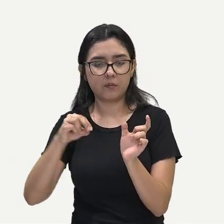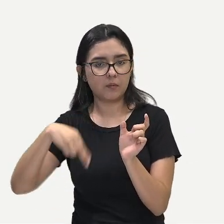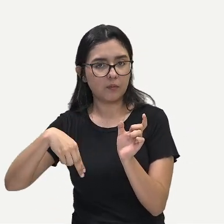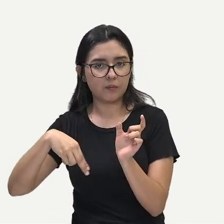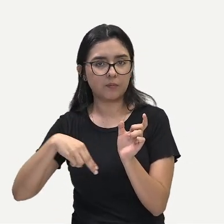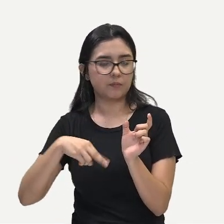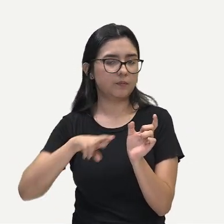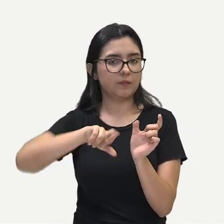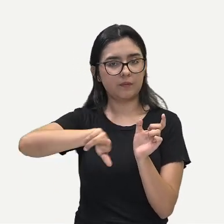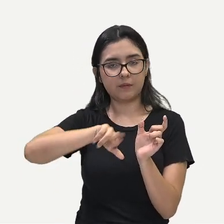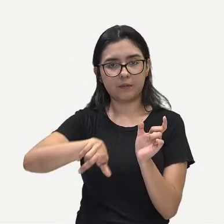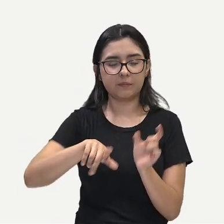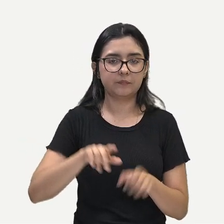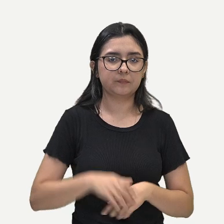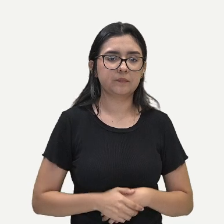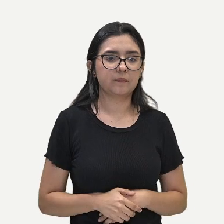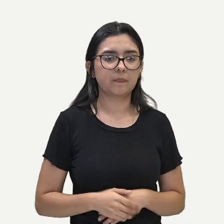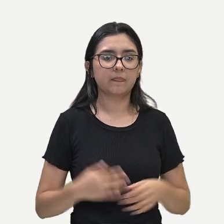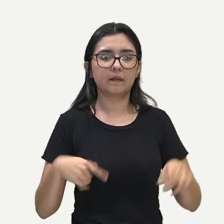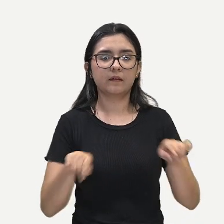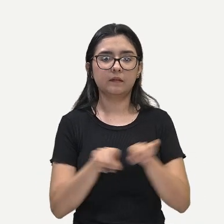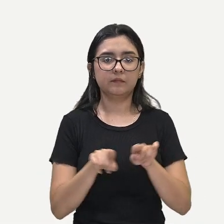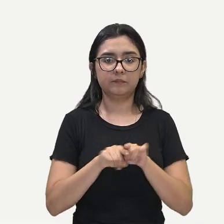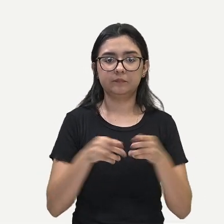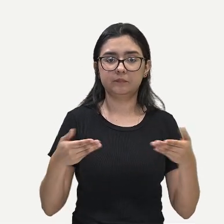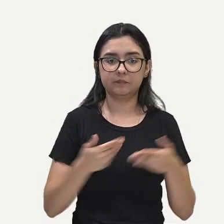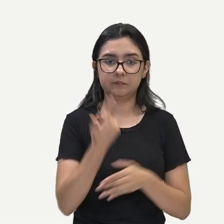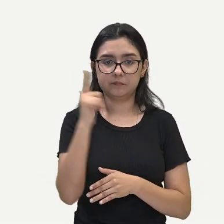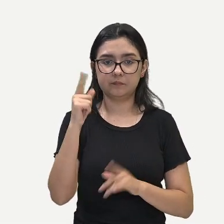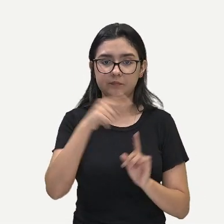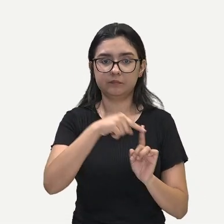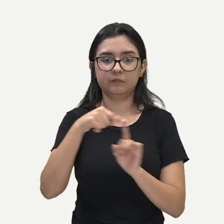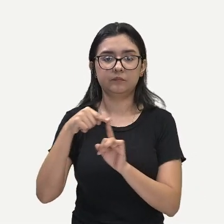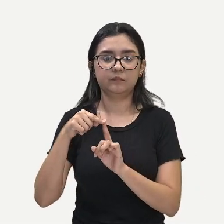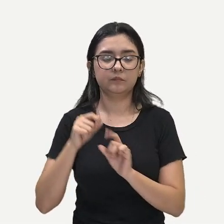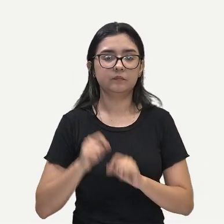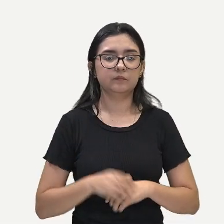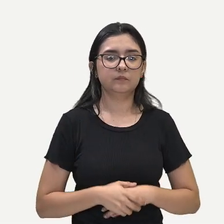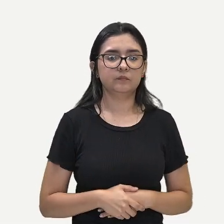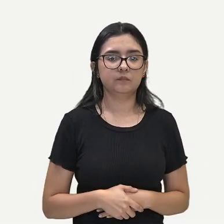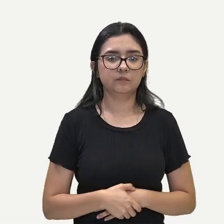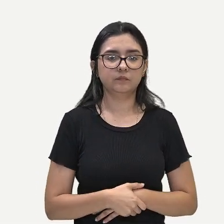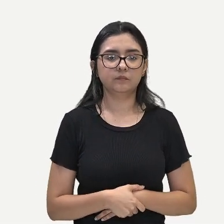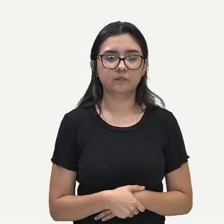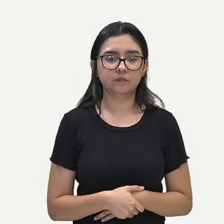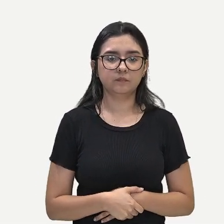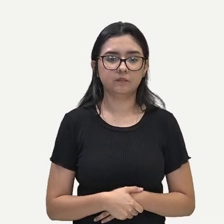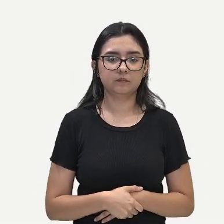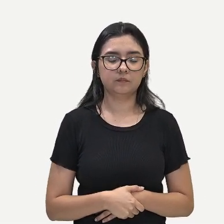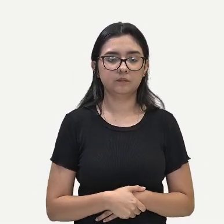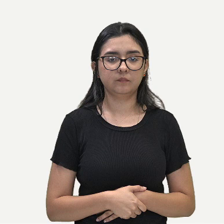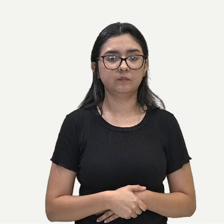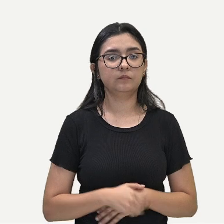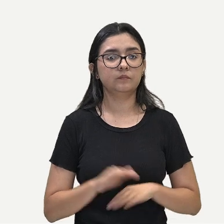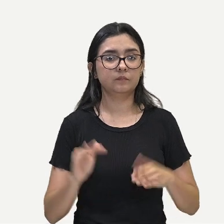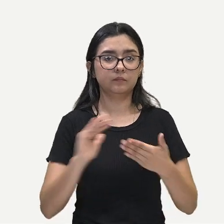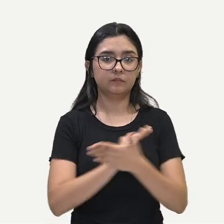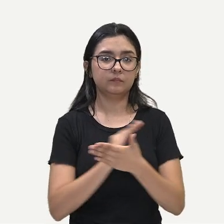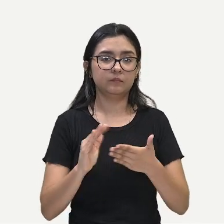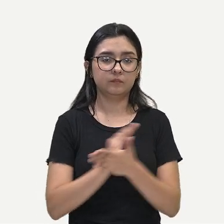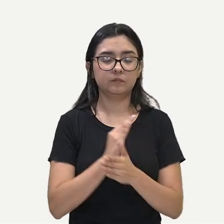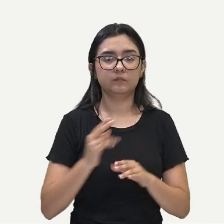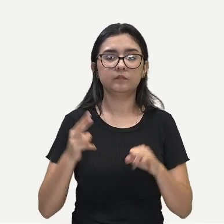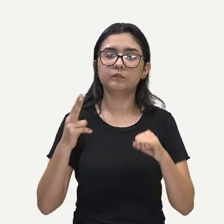é a padrão. E aí nós vamos ter os verbos com câmbio de vocal, né? São alguns verbos que vão